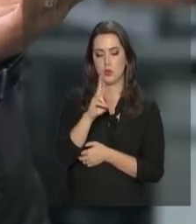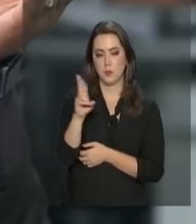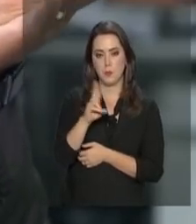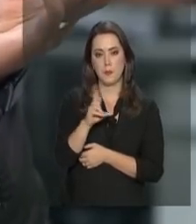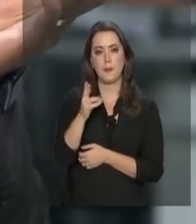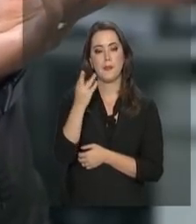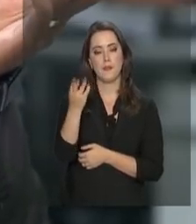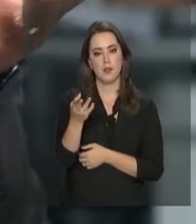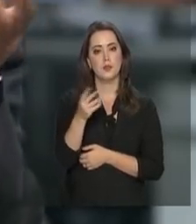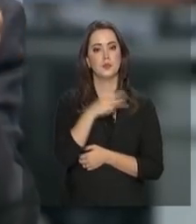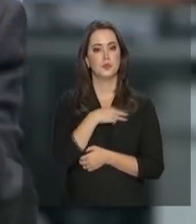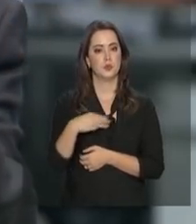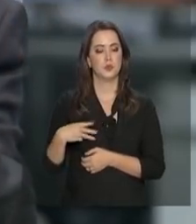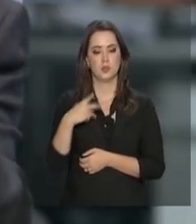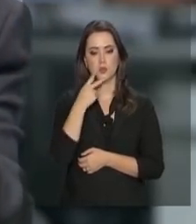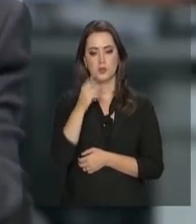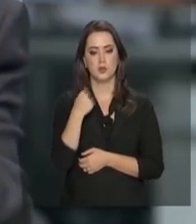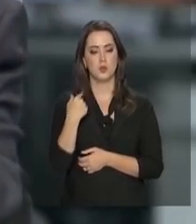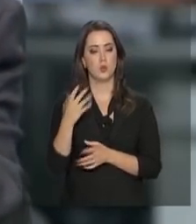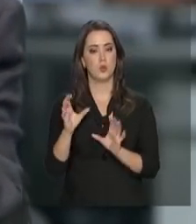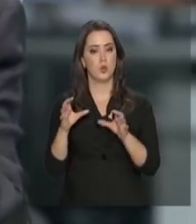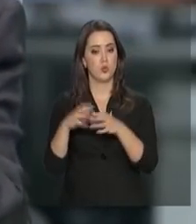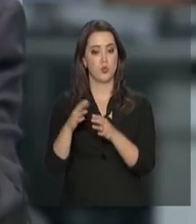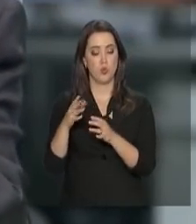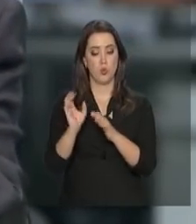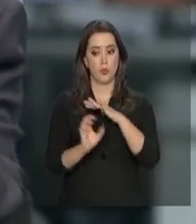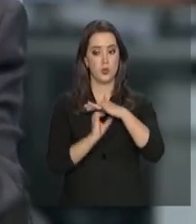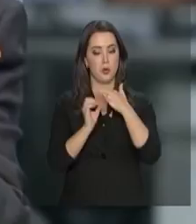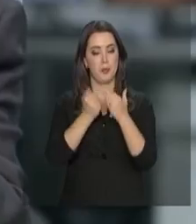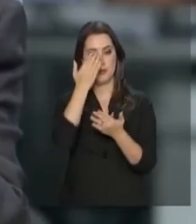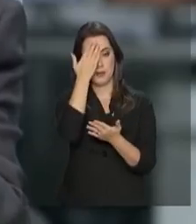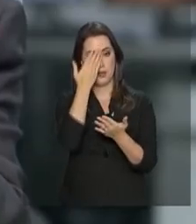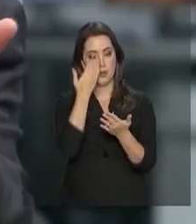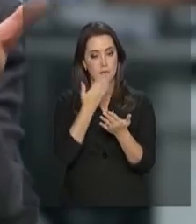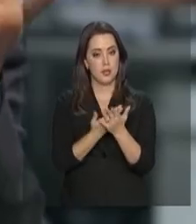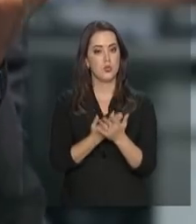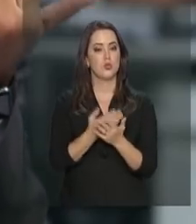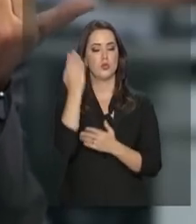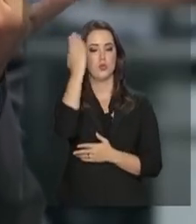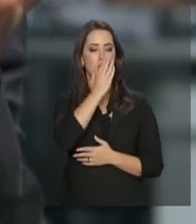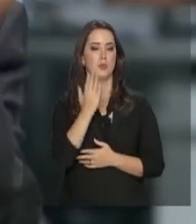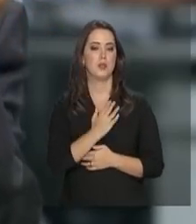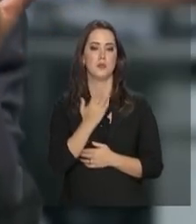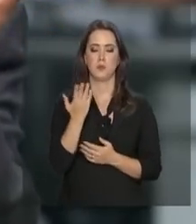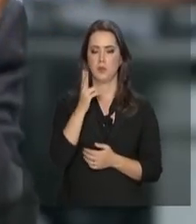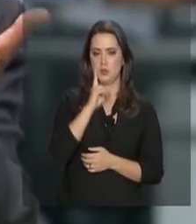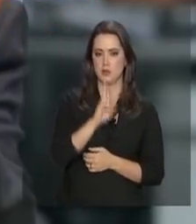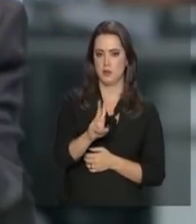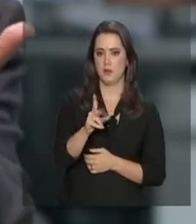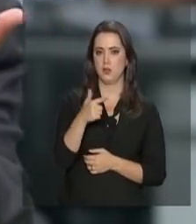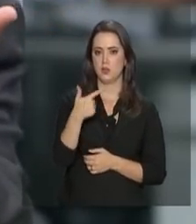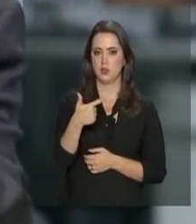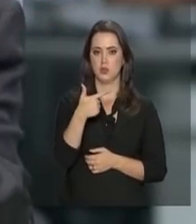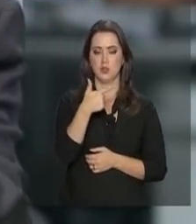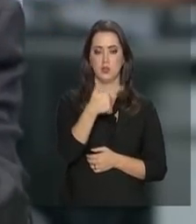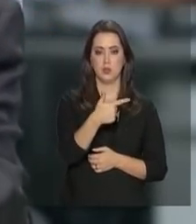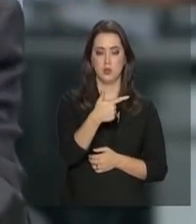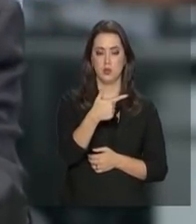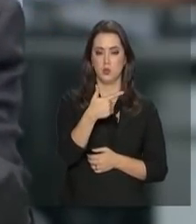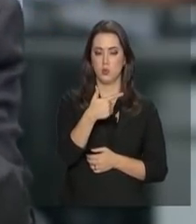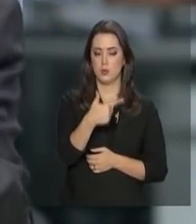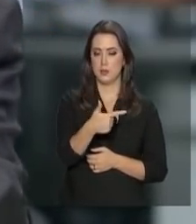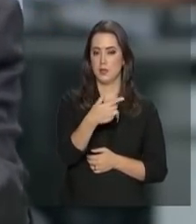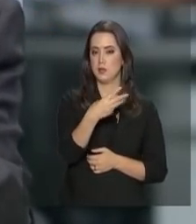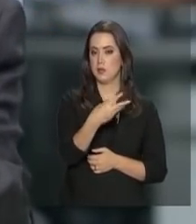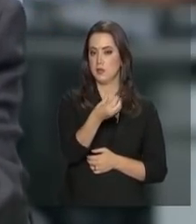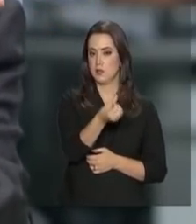ministro moreira falou dessa credibilidade que o brasil passou a existir cv nesses 236 bilhões nós temos mais de